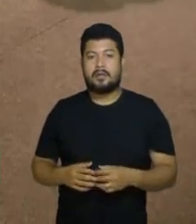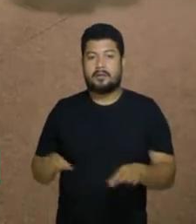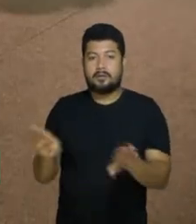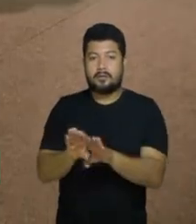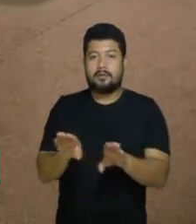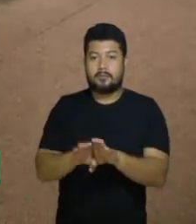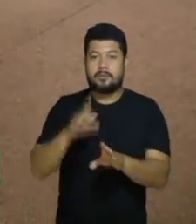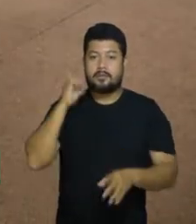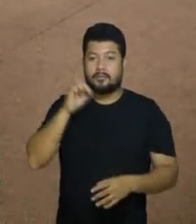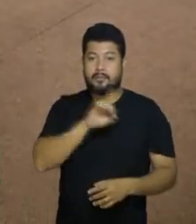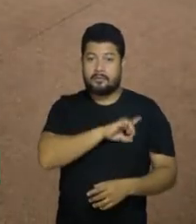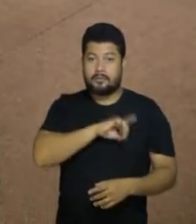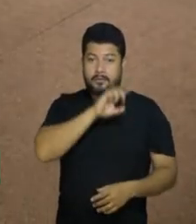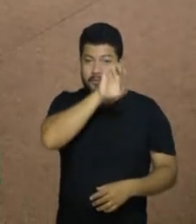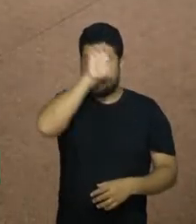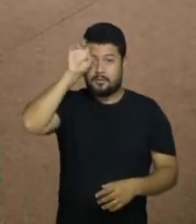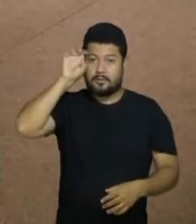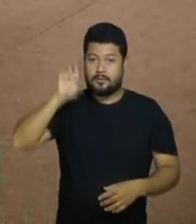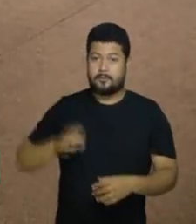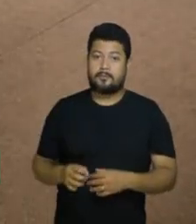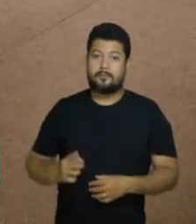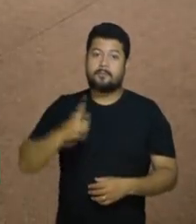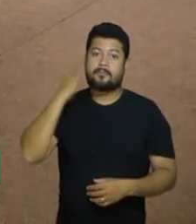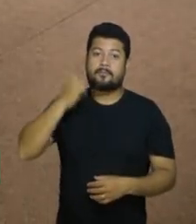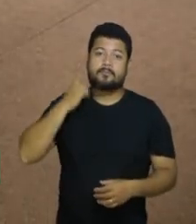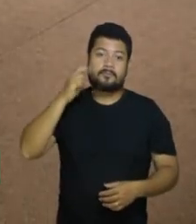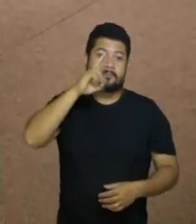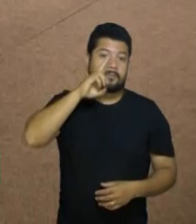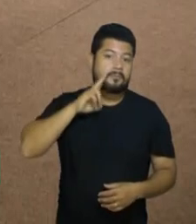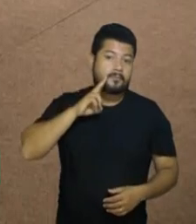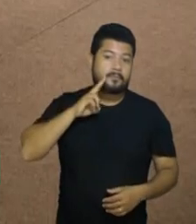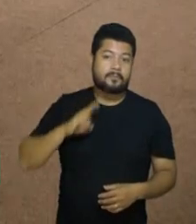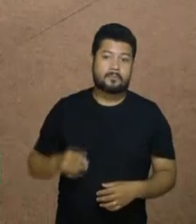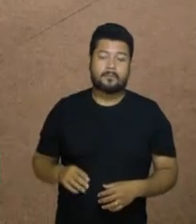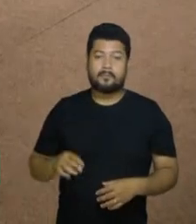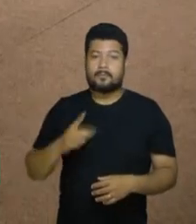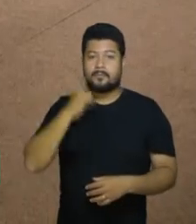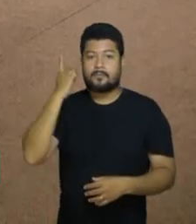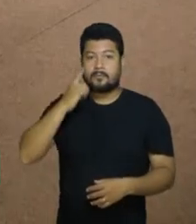conosco até há pouco. Deputado Ivan Nats, deputado Oscar Gutz,